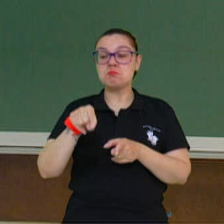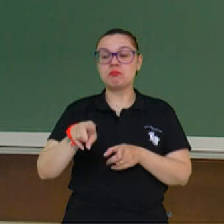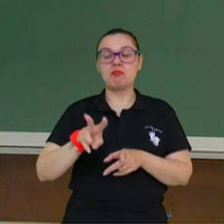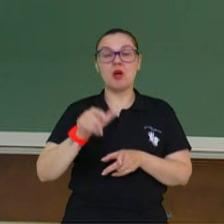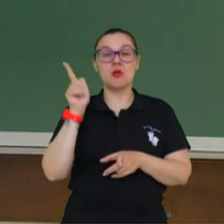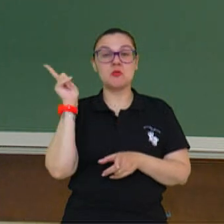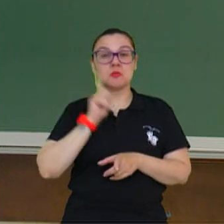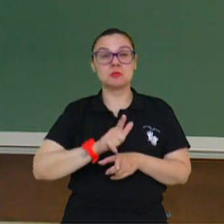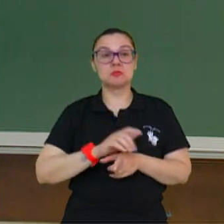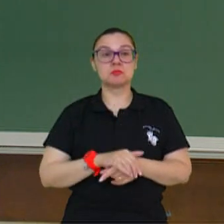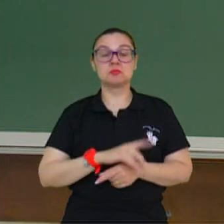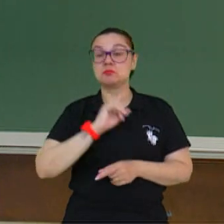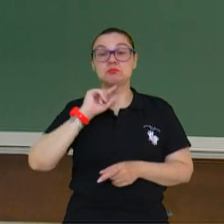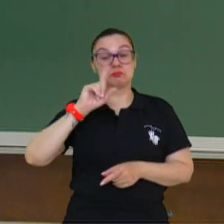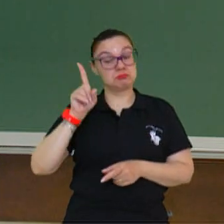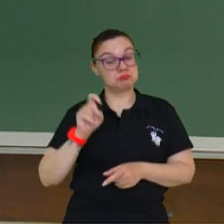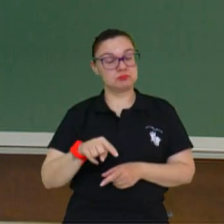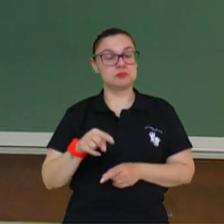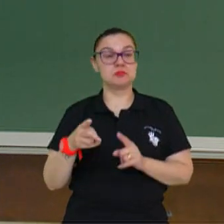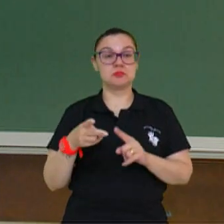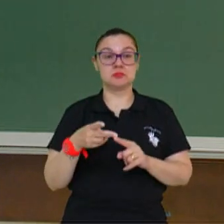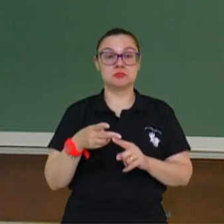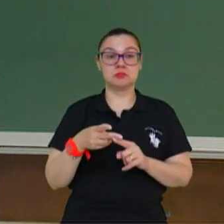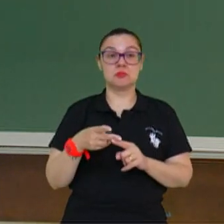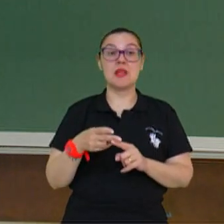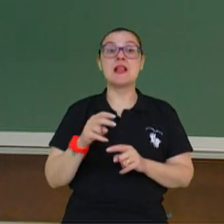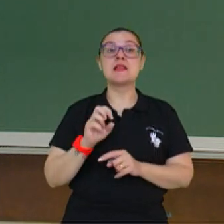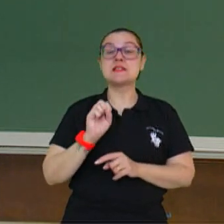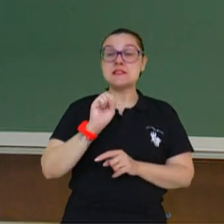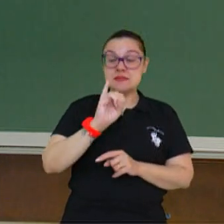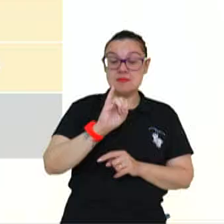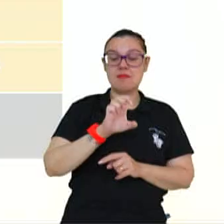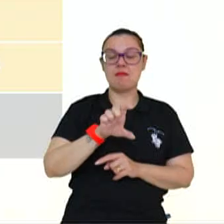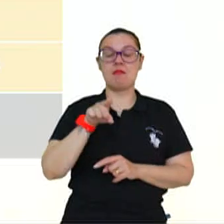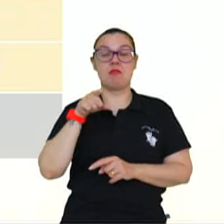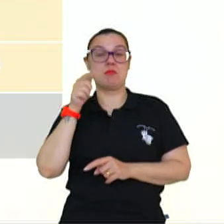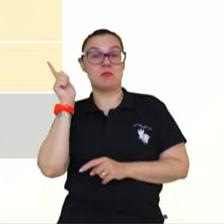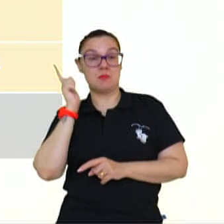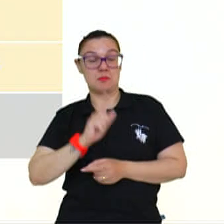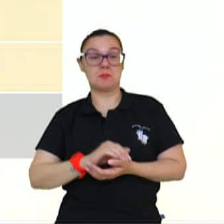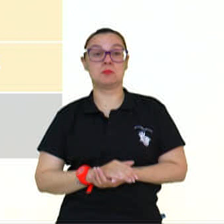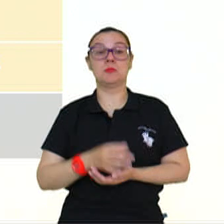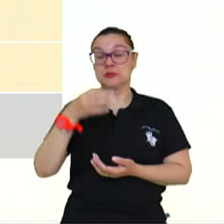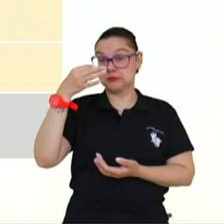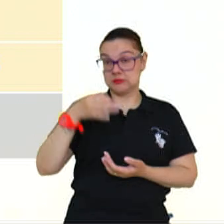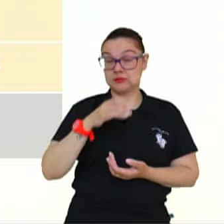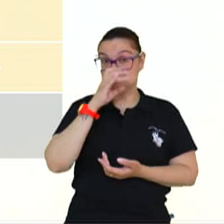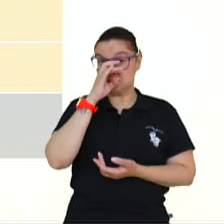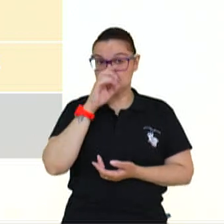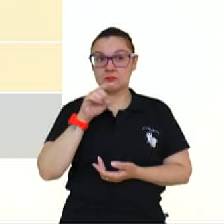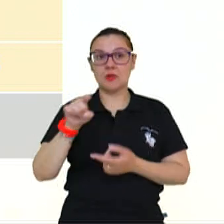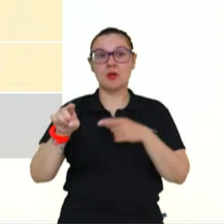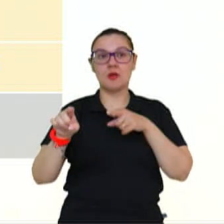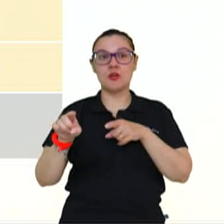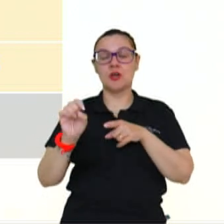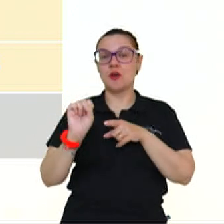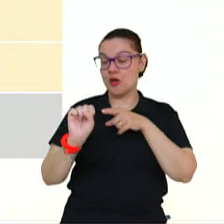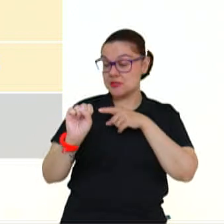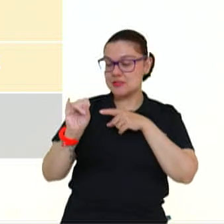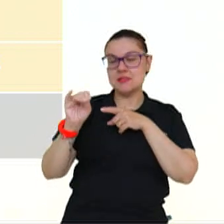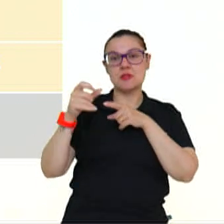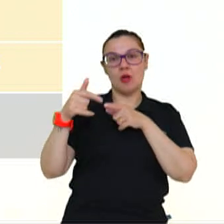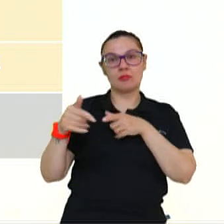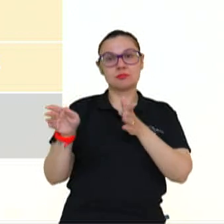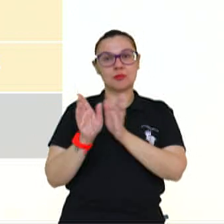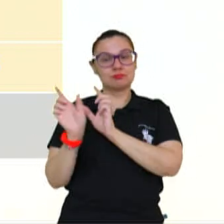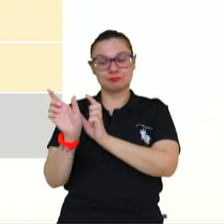consiga, exprime incerteza. Pretérito perfeito, se ele conseguisse, exprime certeza também. Repare que ele já aparece com condições aqui, meus